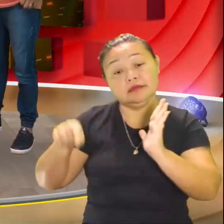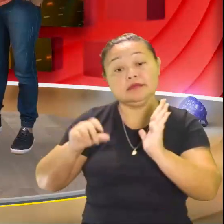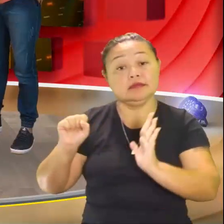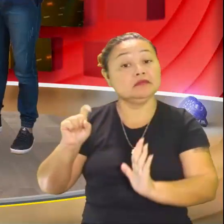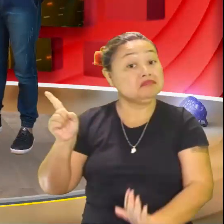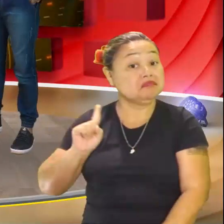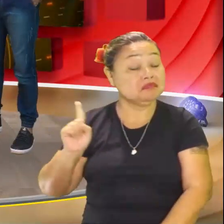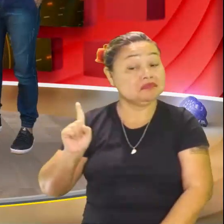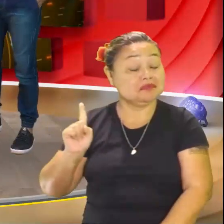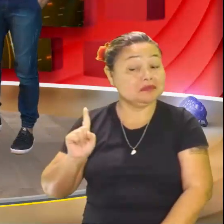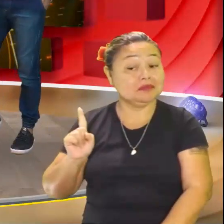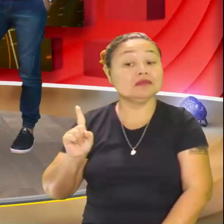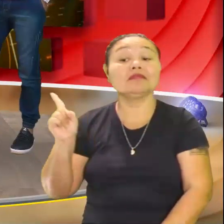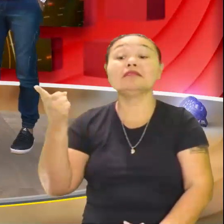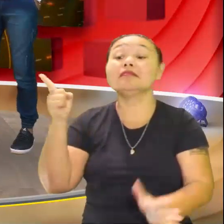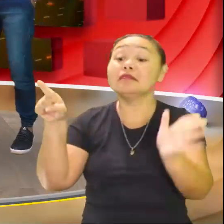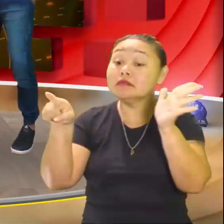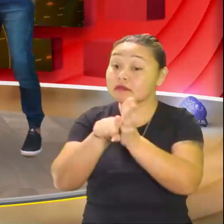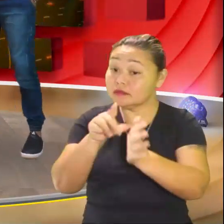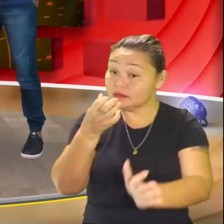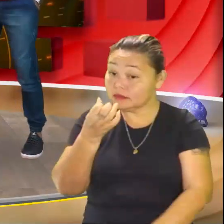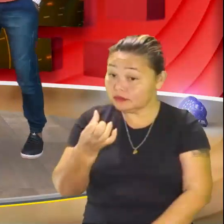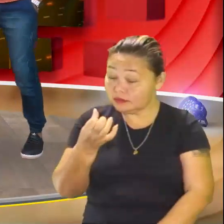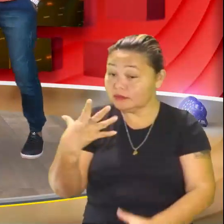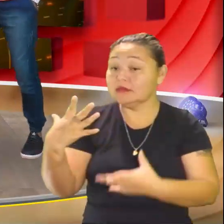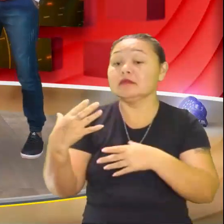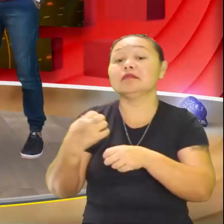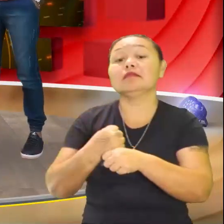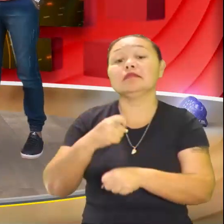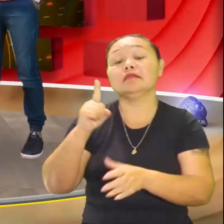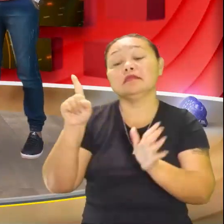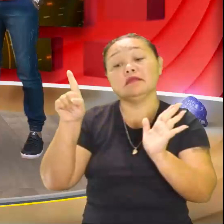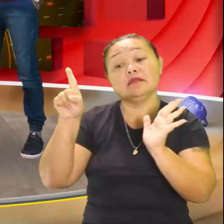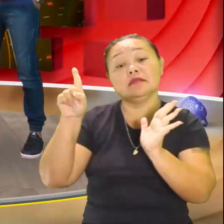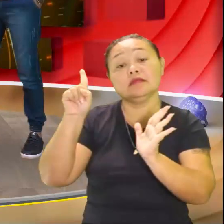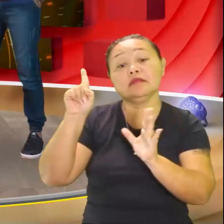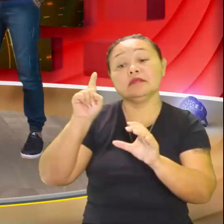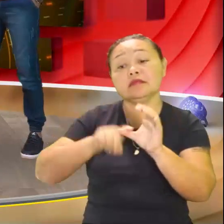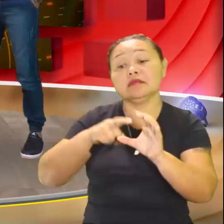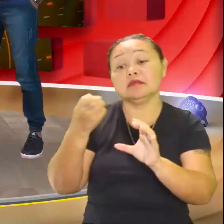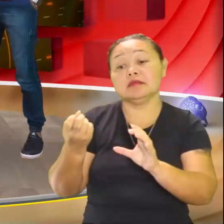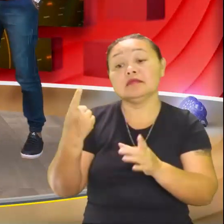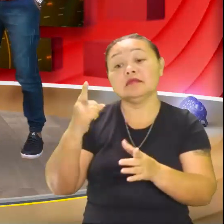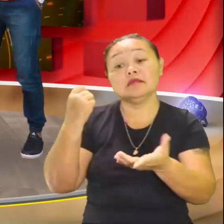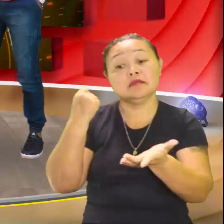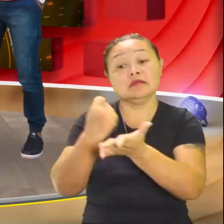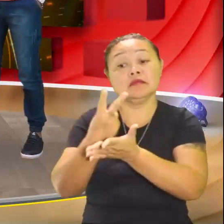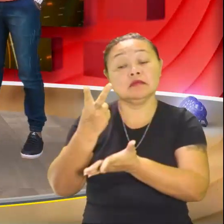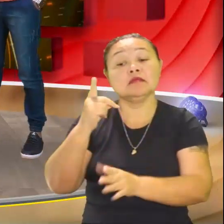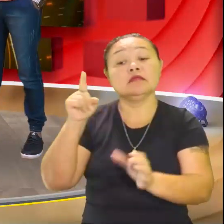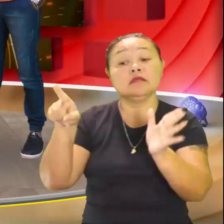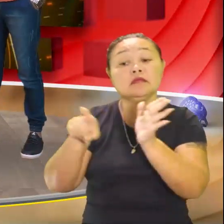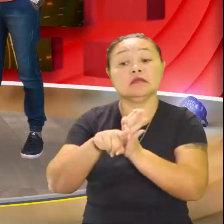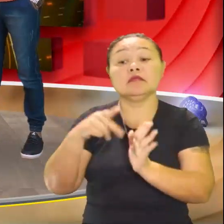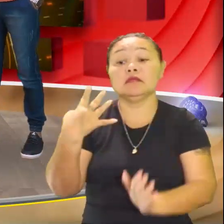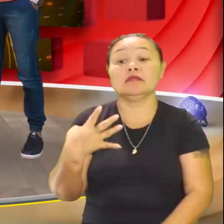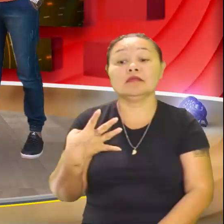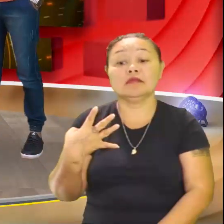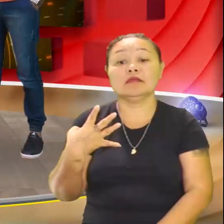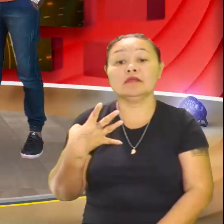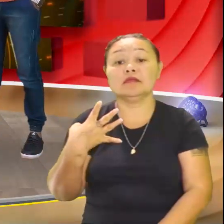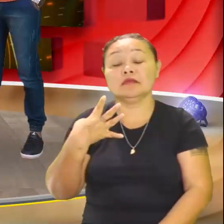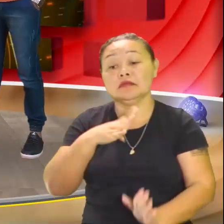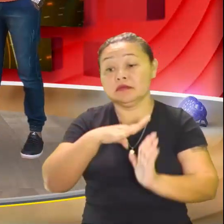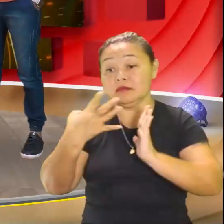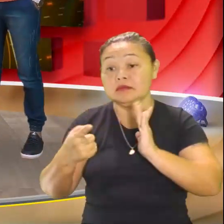É 8. Ah, então não, né? Agora, menos 6 com mais 2. O menos 6, eu tô devendo 6, eu só tenho 2 para pagar. Fica devendo 4. Fica devendo